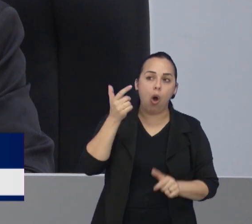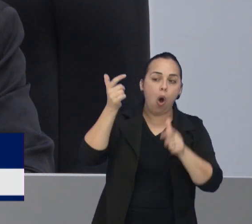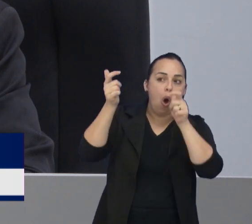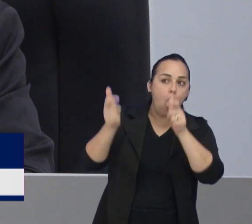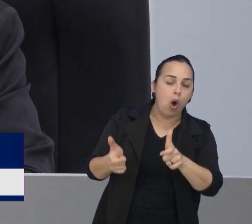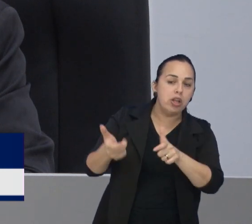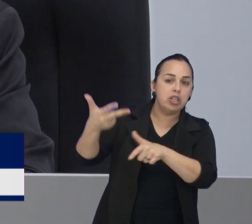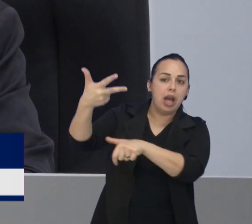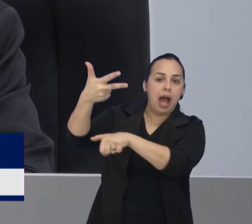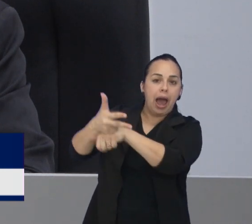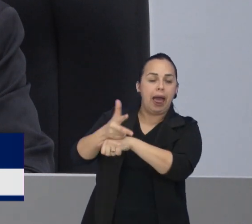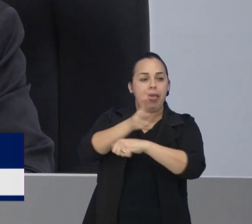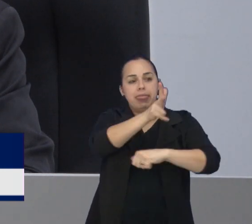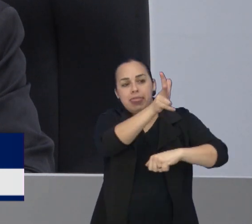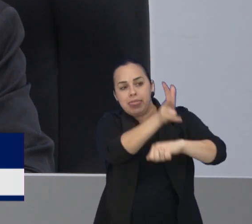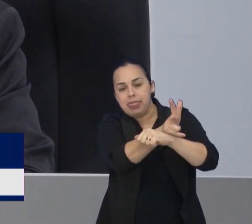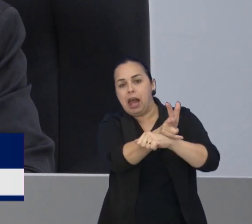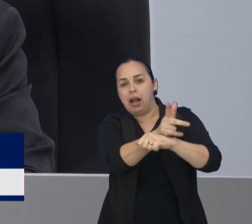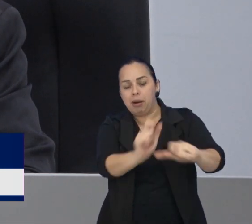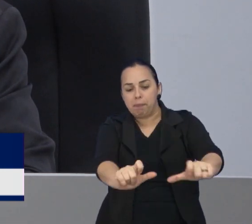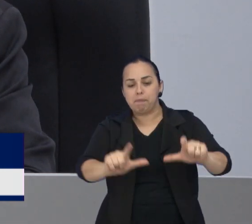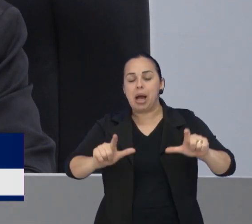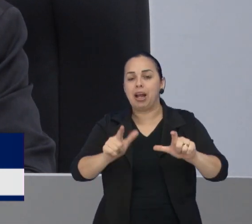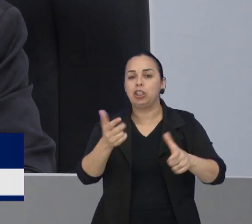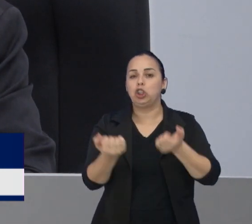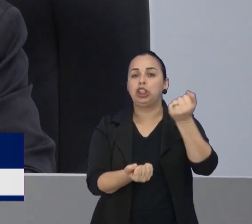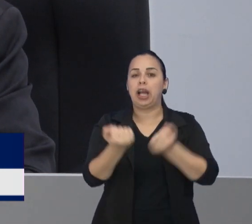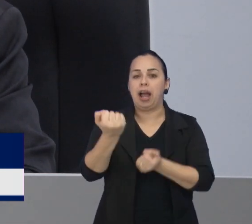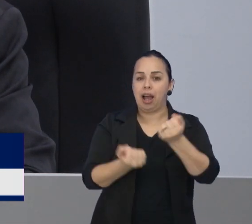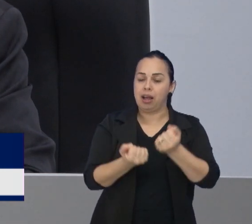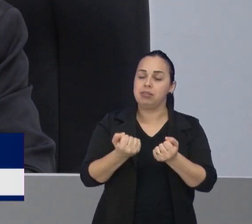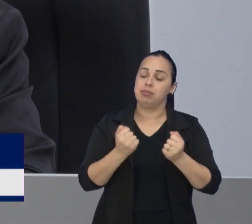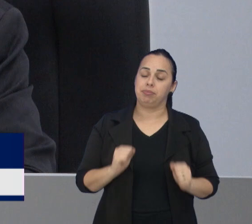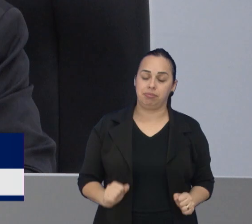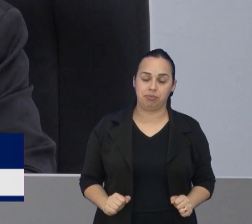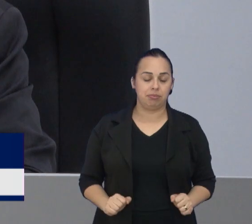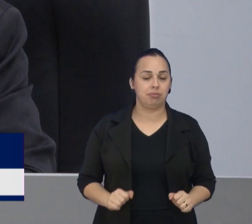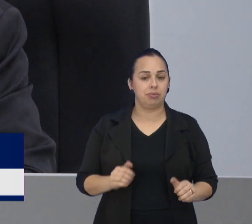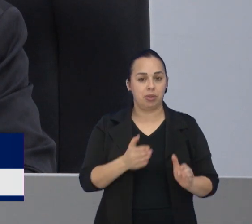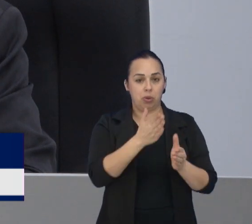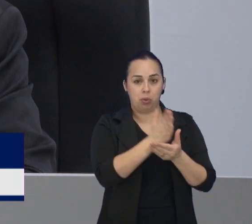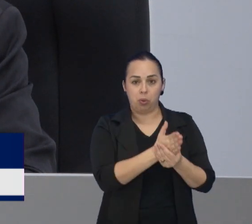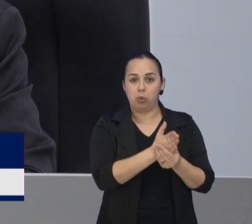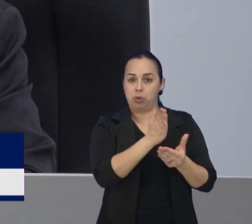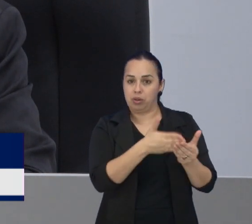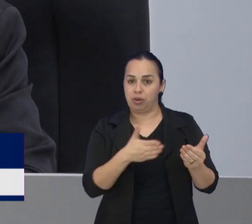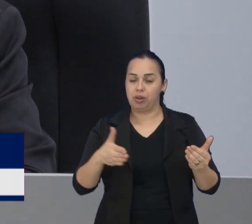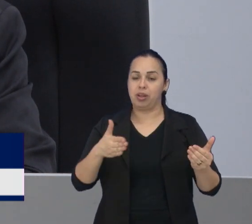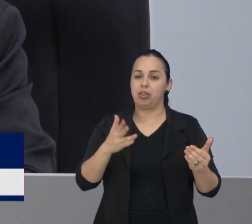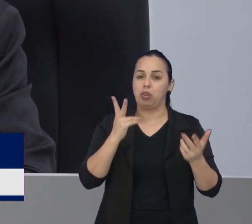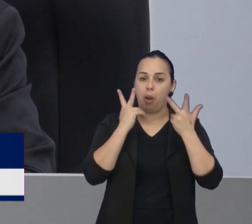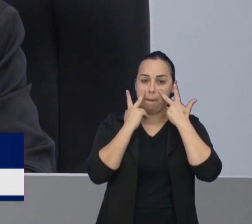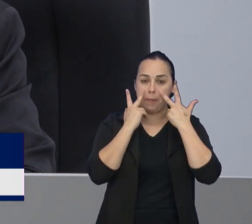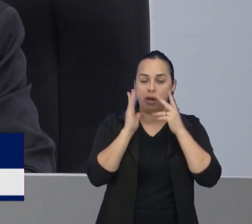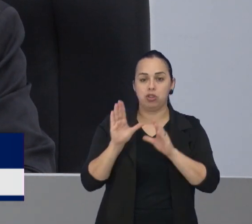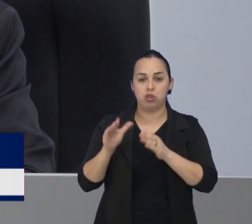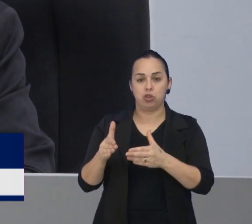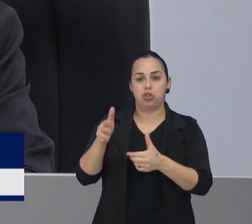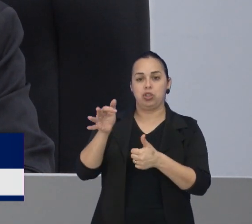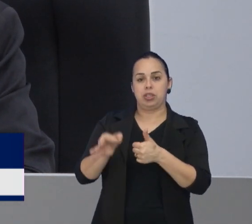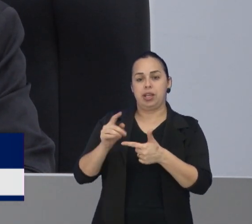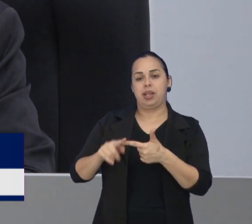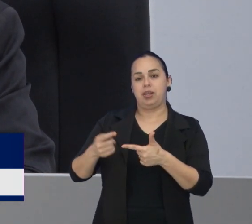vias públicas do município de São José dos Campos e da outras providências. O rito é ordinário. Comissões